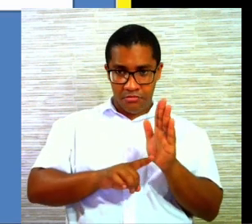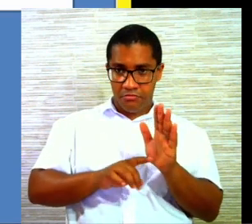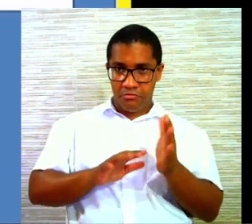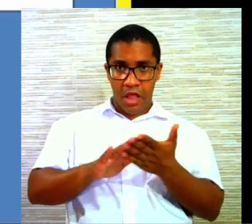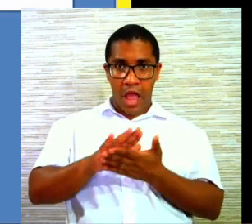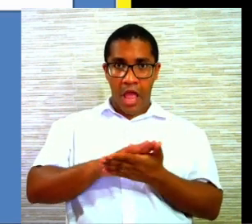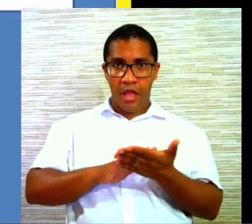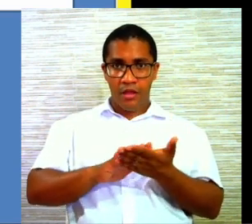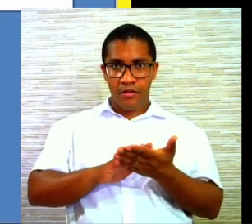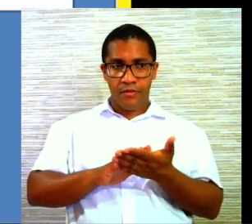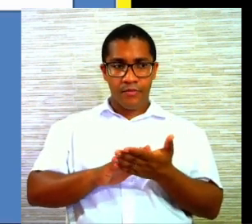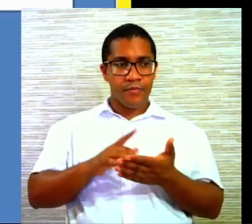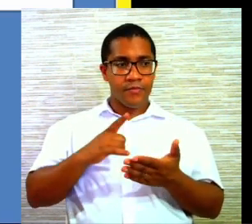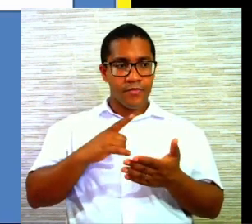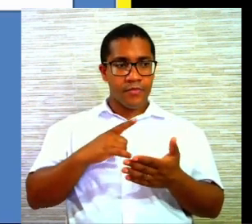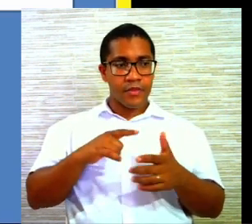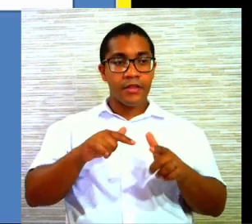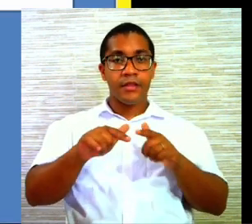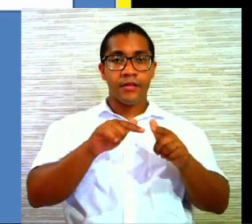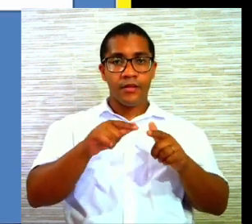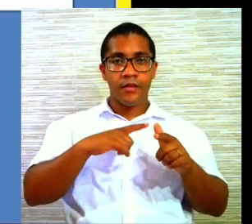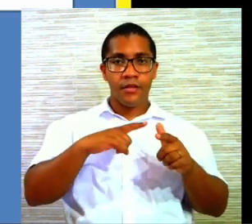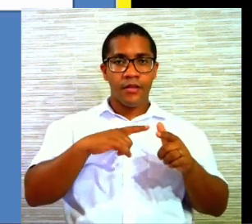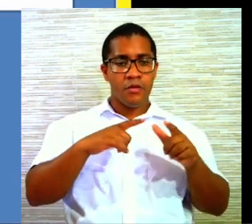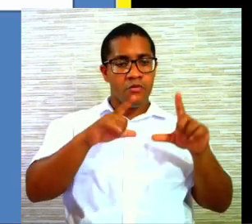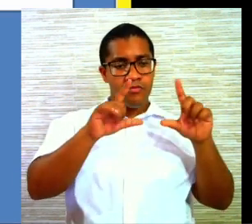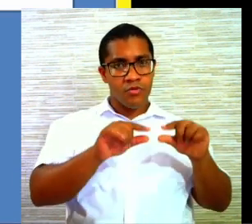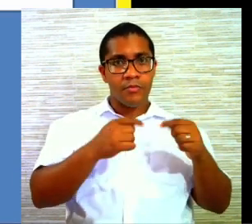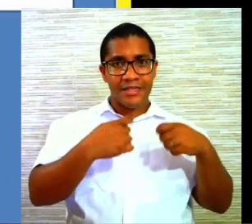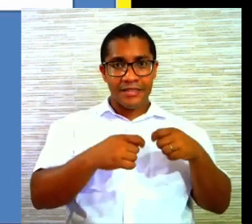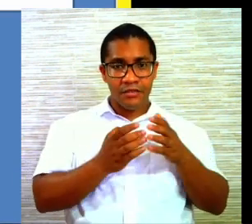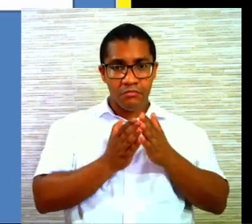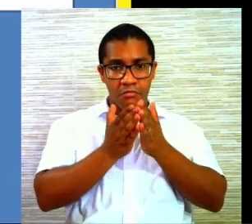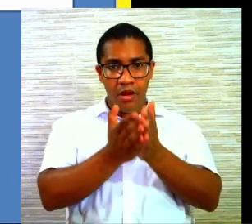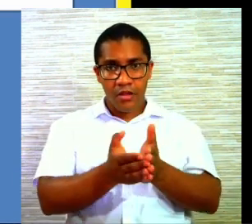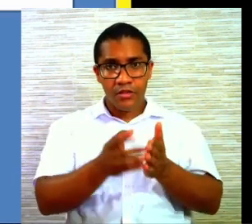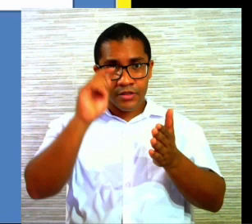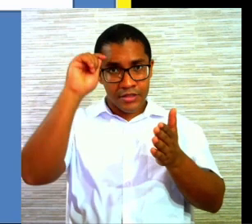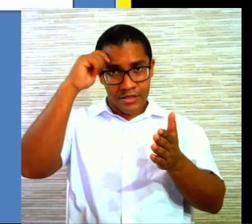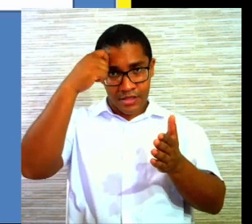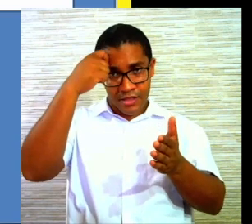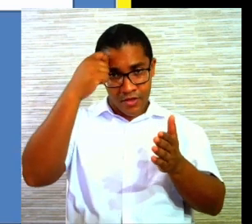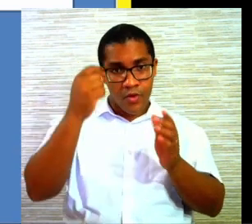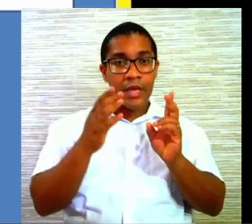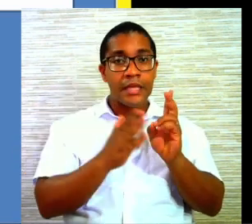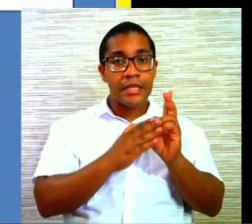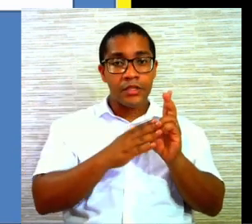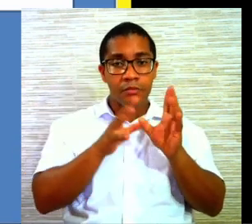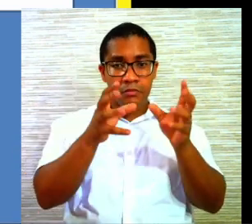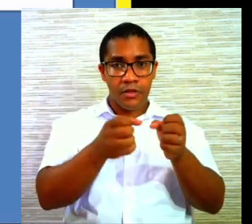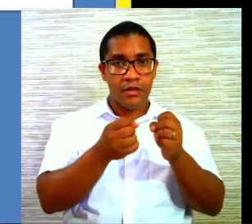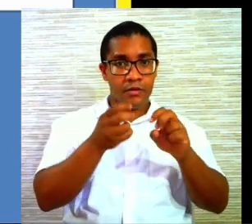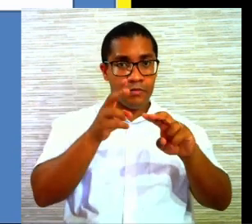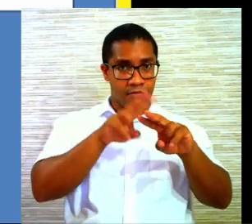direito. Mão de obra, escassa. Dependia de tráfico negreiro. Prisão de